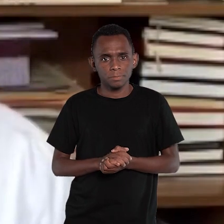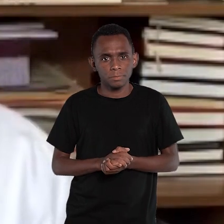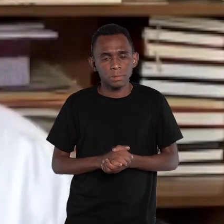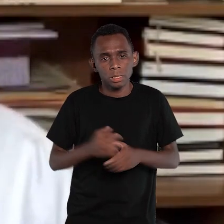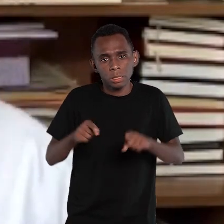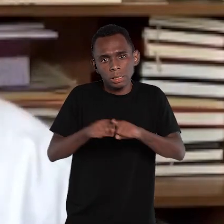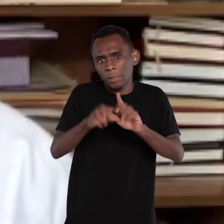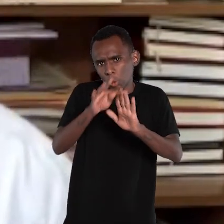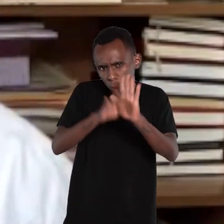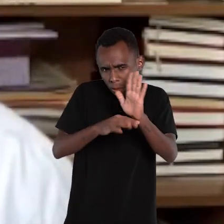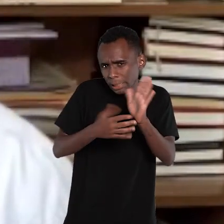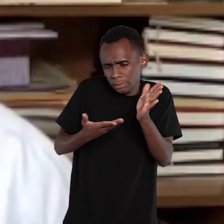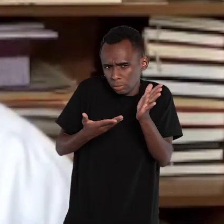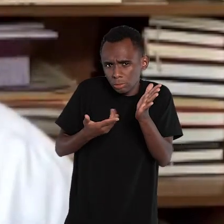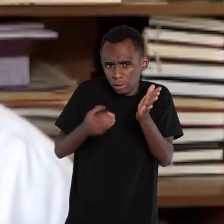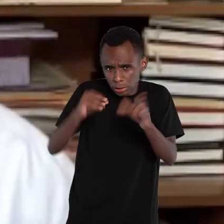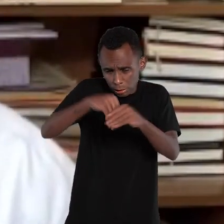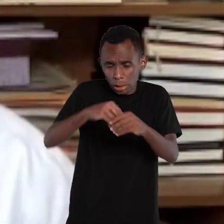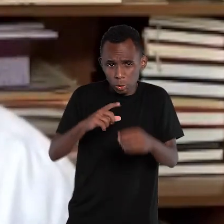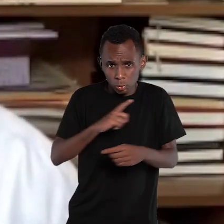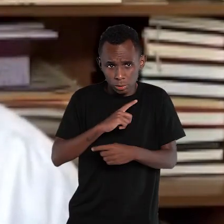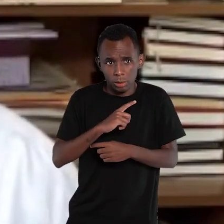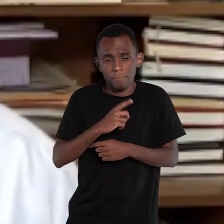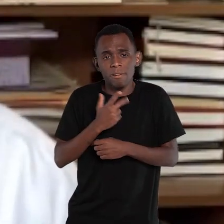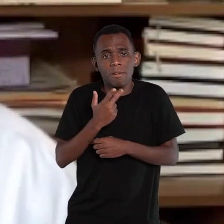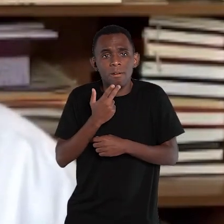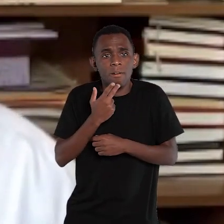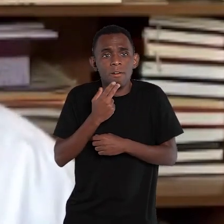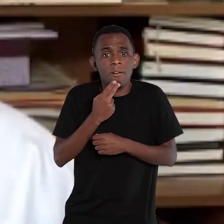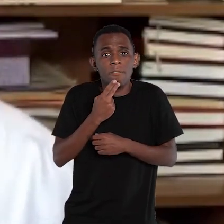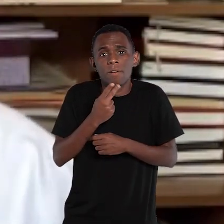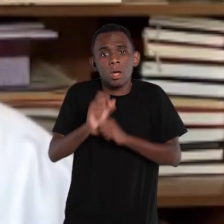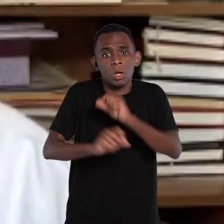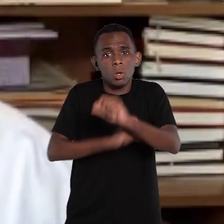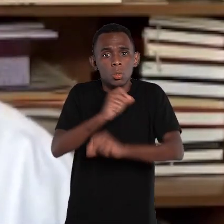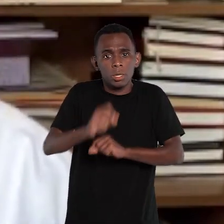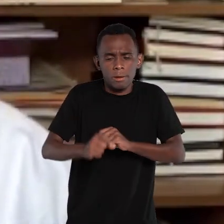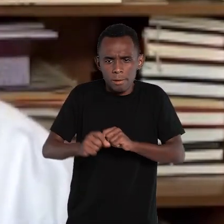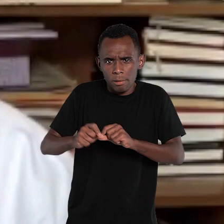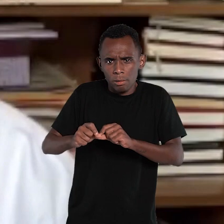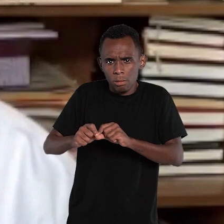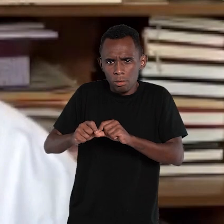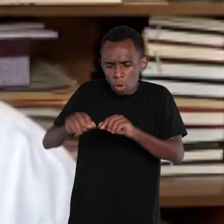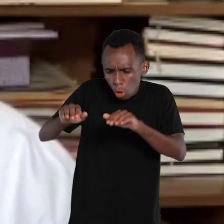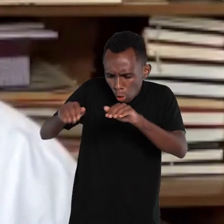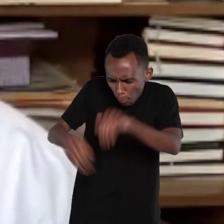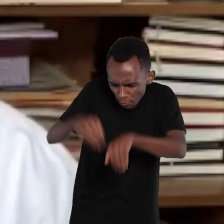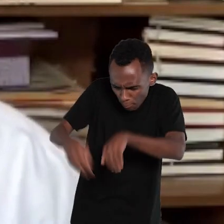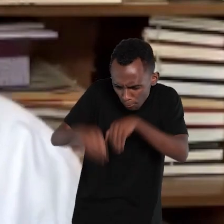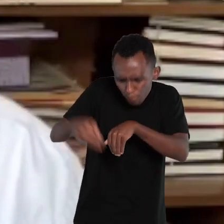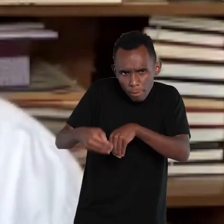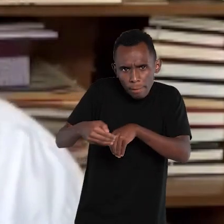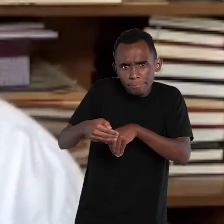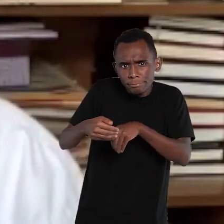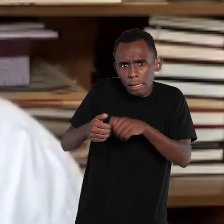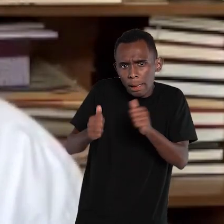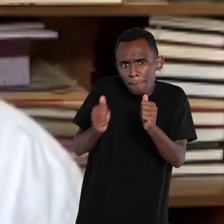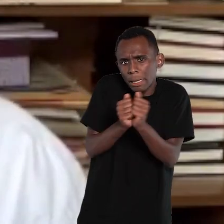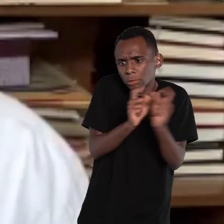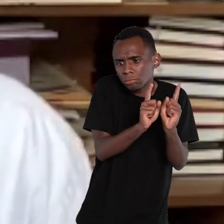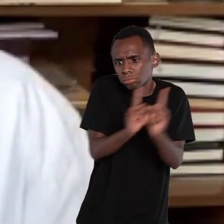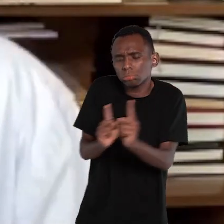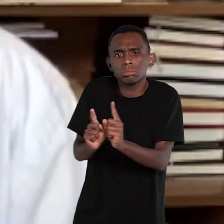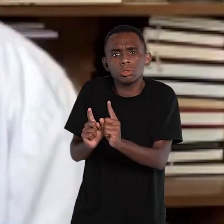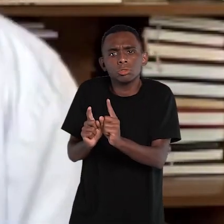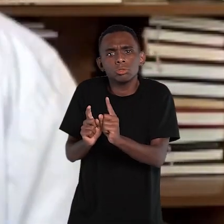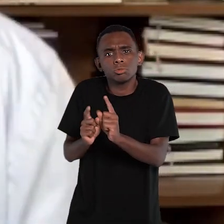epígrafe, que é do Jerome Rothenberg, ele fala: cave um buraco perto de um inimigo. Então, esse